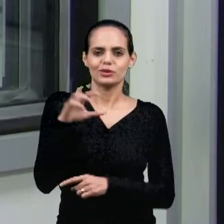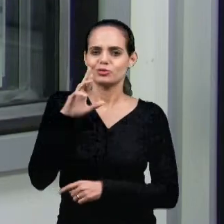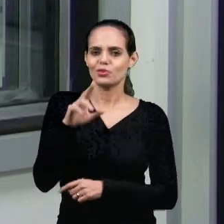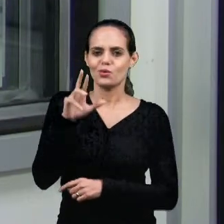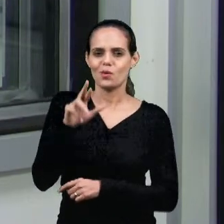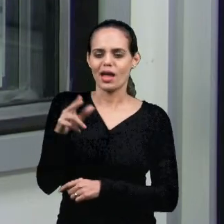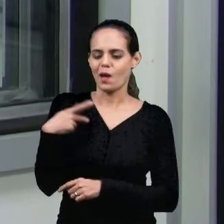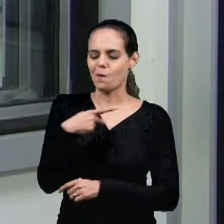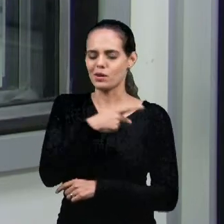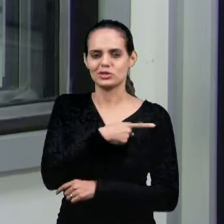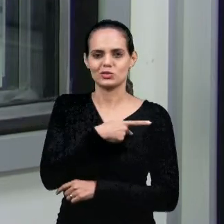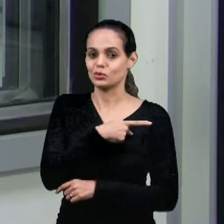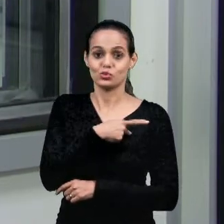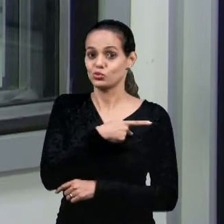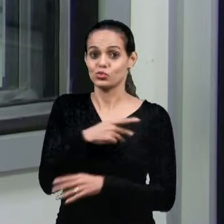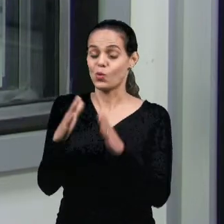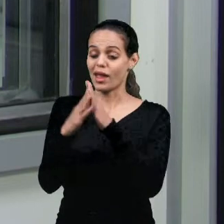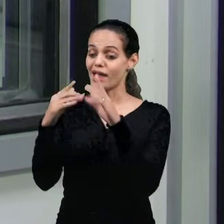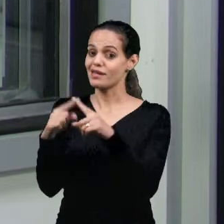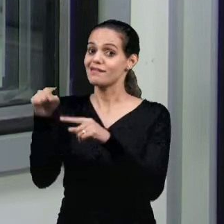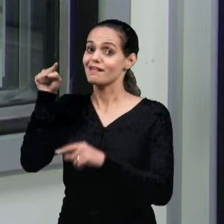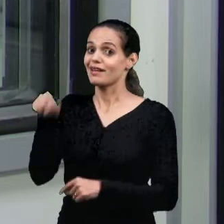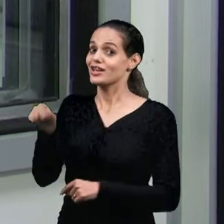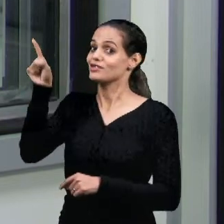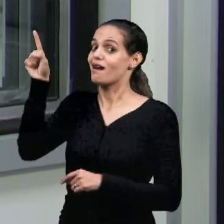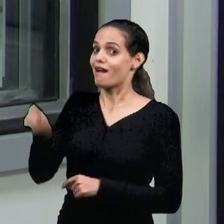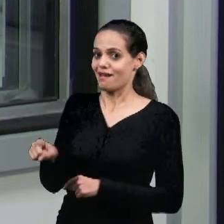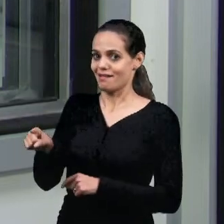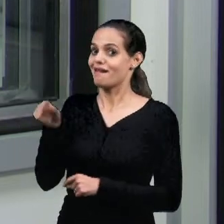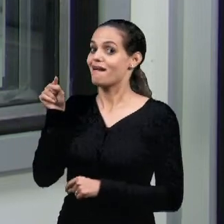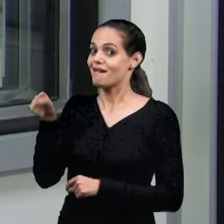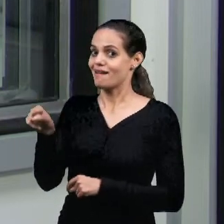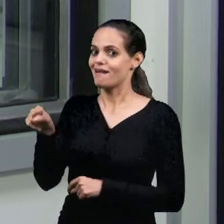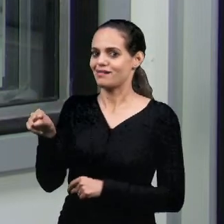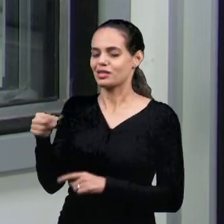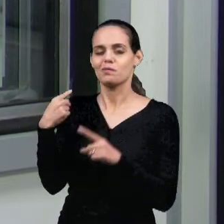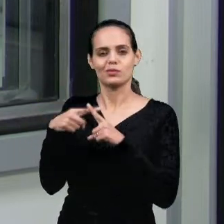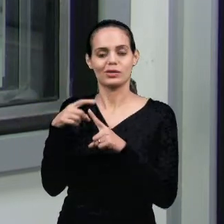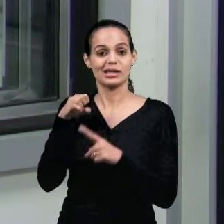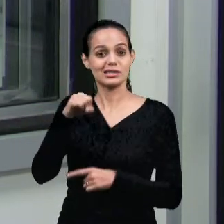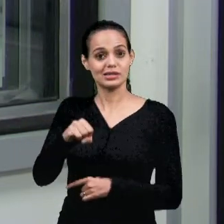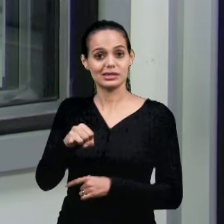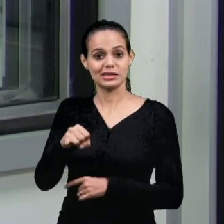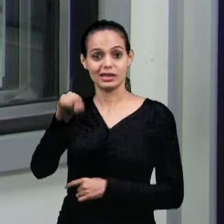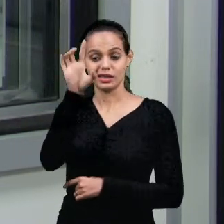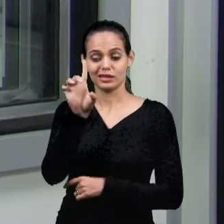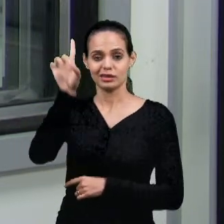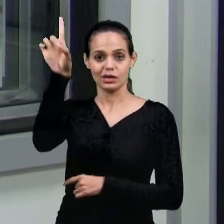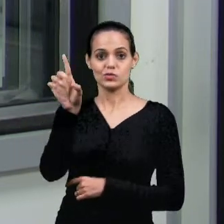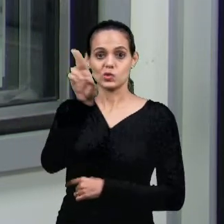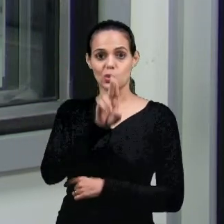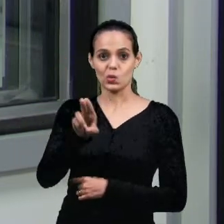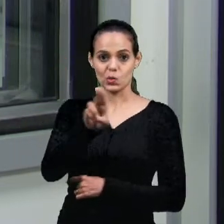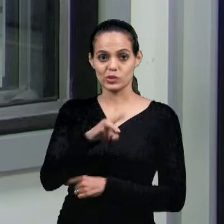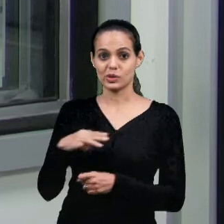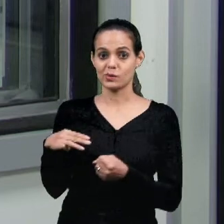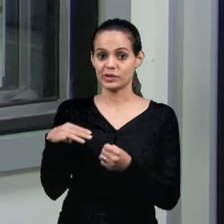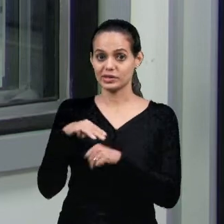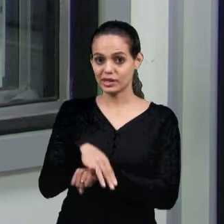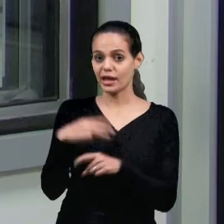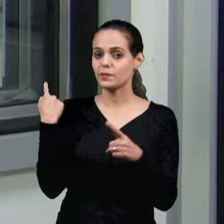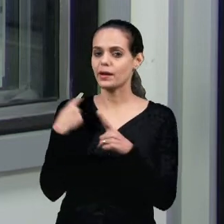mas é o que a igreja é. Porque se Deus usa o ministério, é porque tem uma igreja entendendo o que